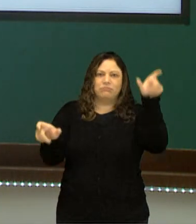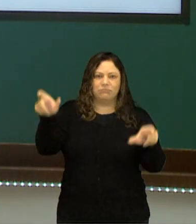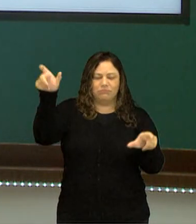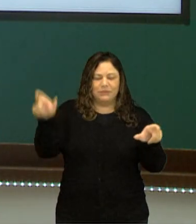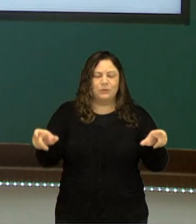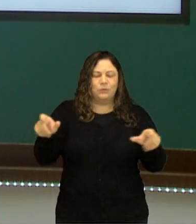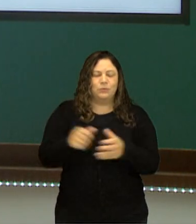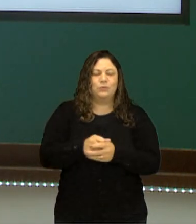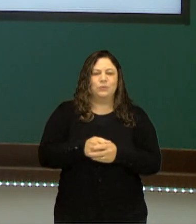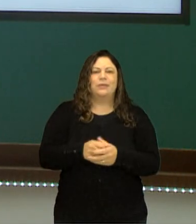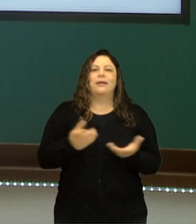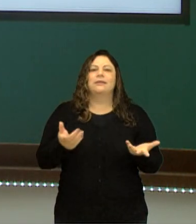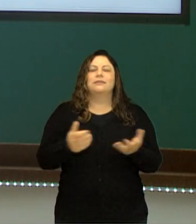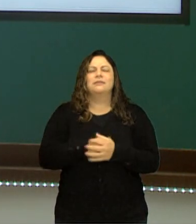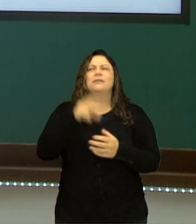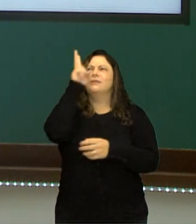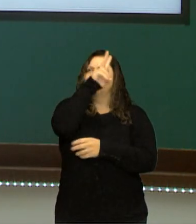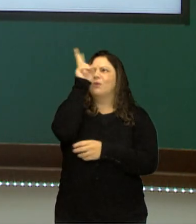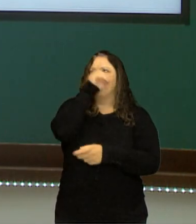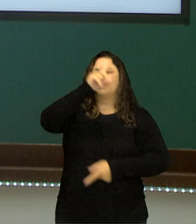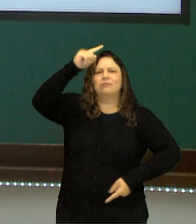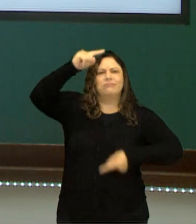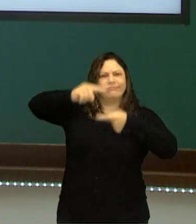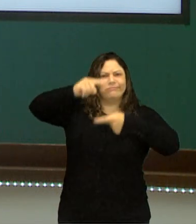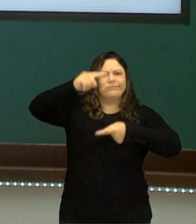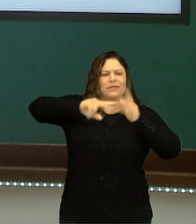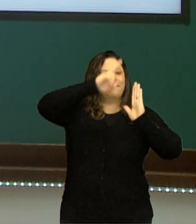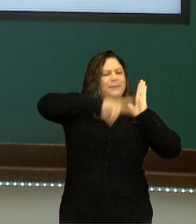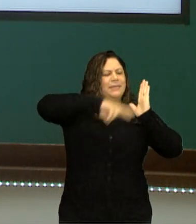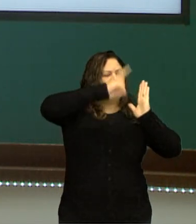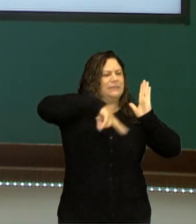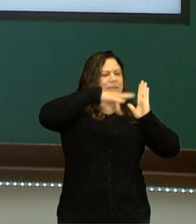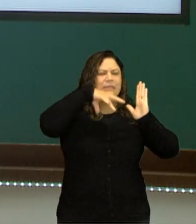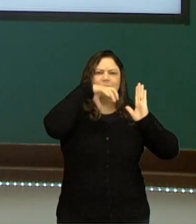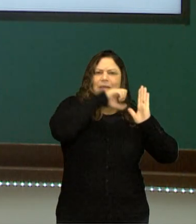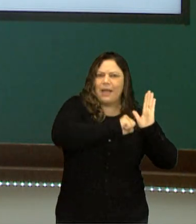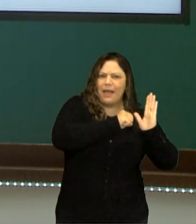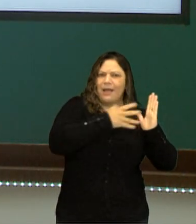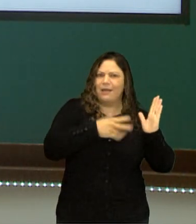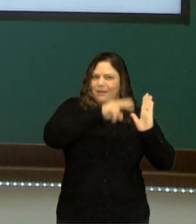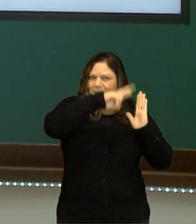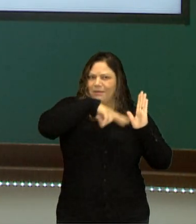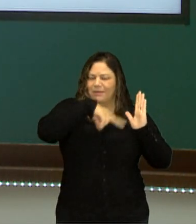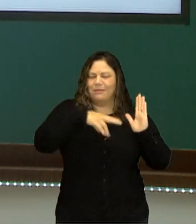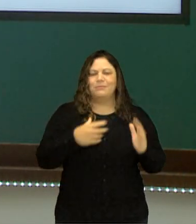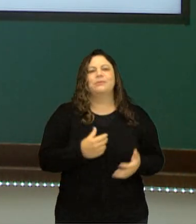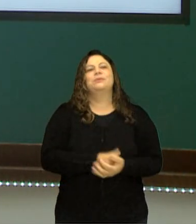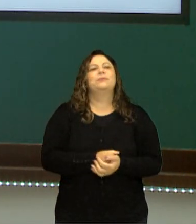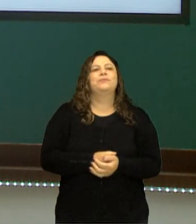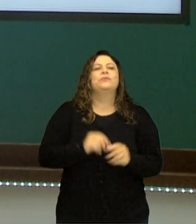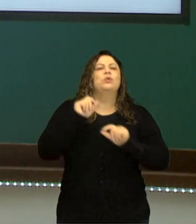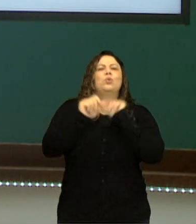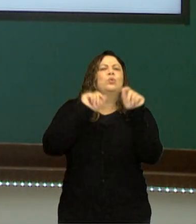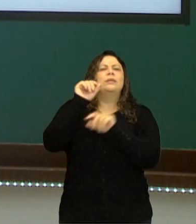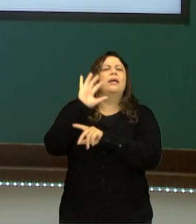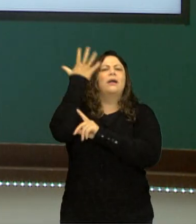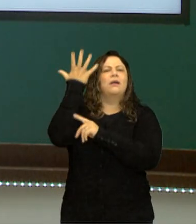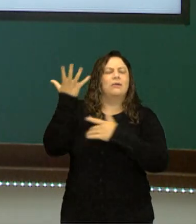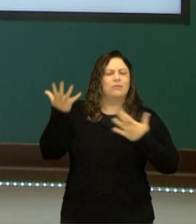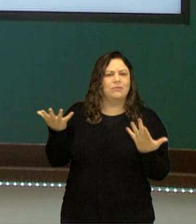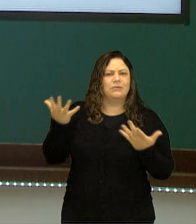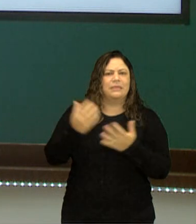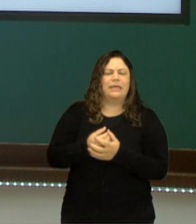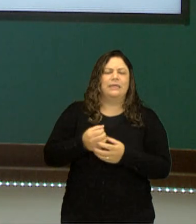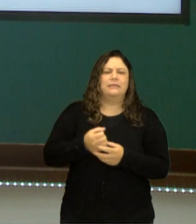Isso mesmo, o conto é uma história curta para ser lida de uma vez só, de uma pegada só normalmente. O que acontece? Ele tem um